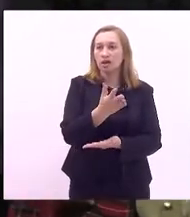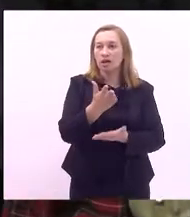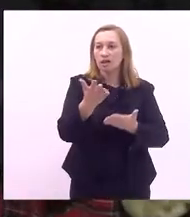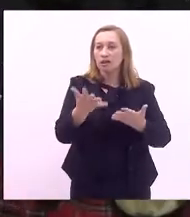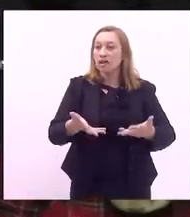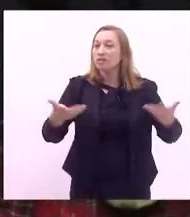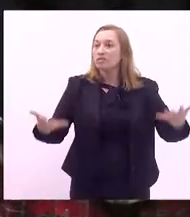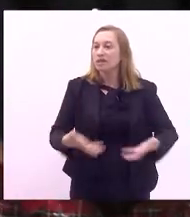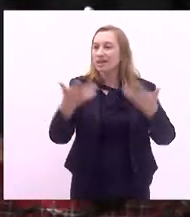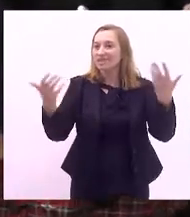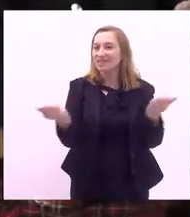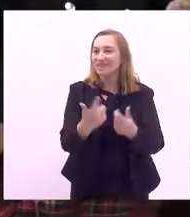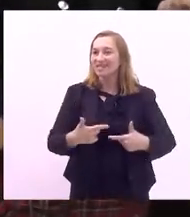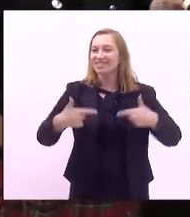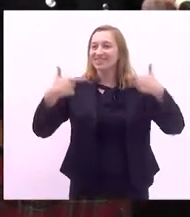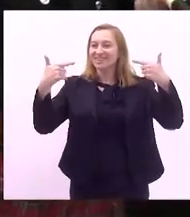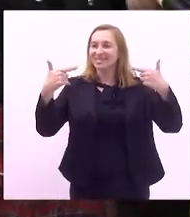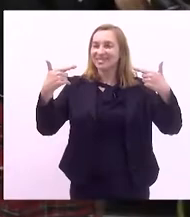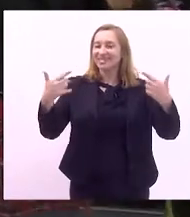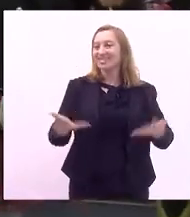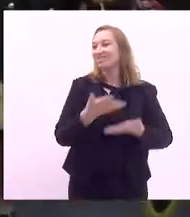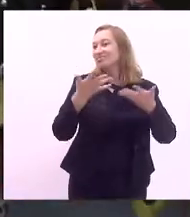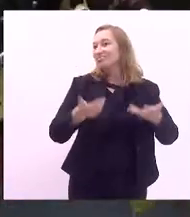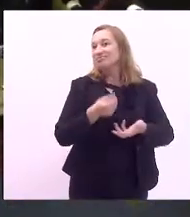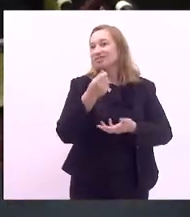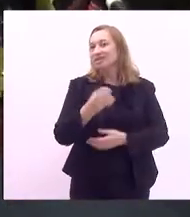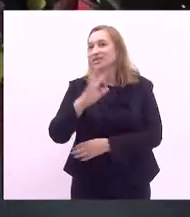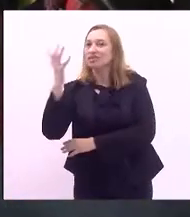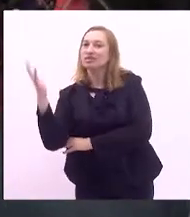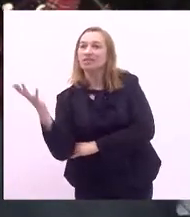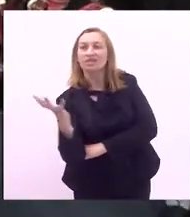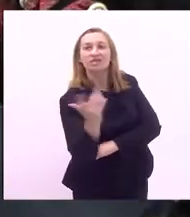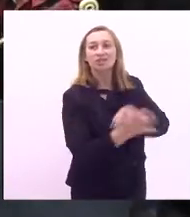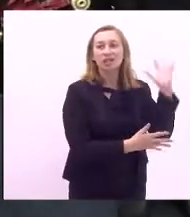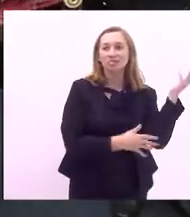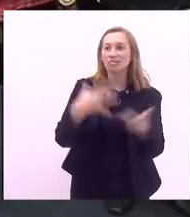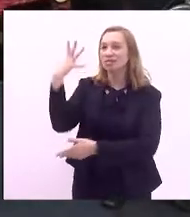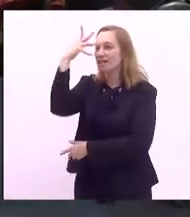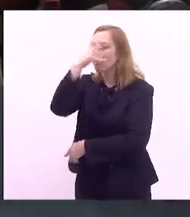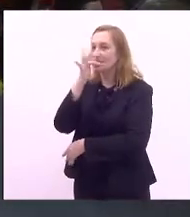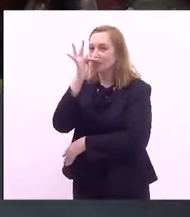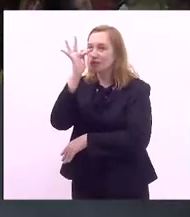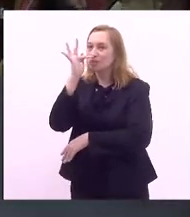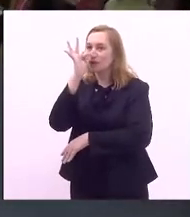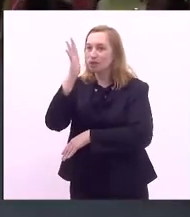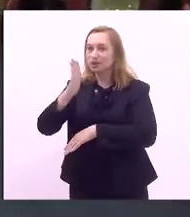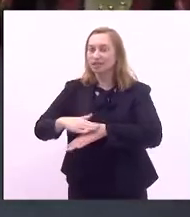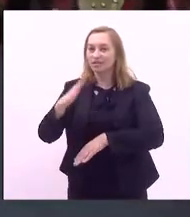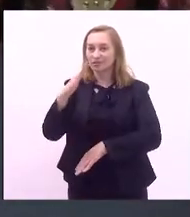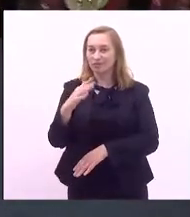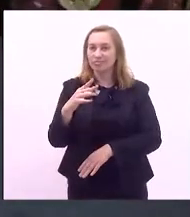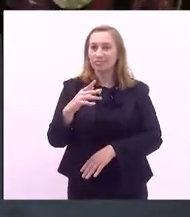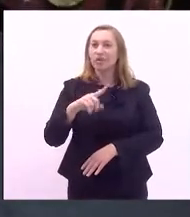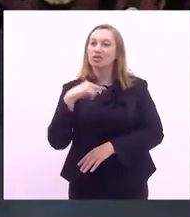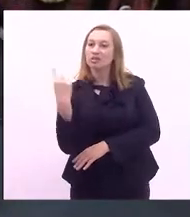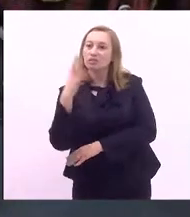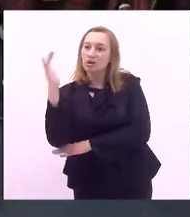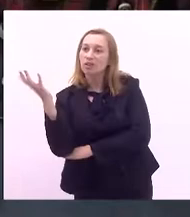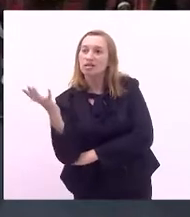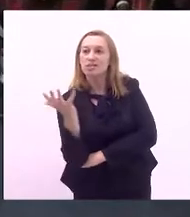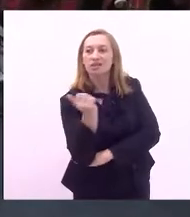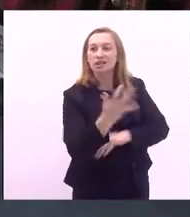E aí E aí e lindos Campos tem mais flores nossos